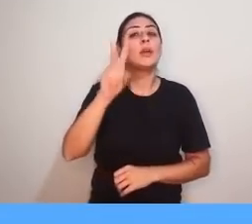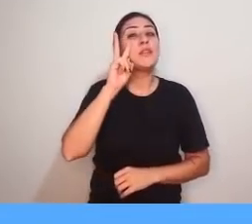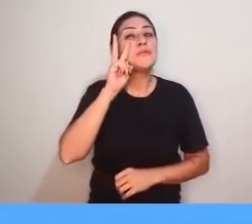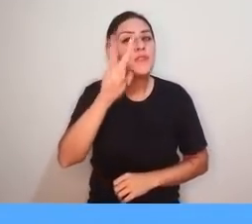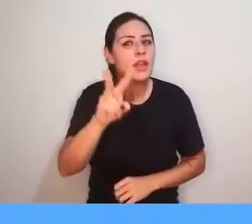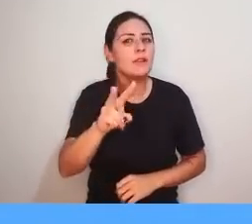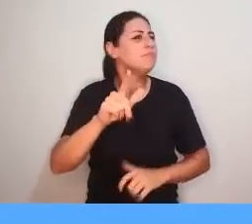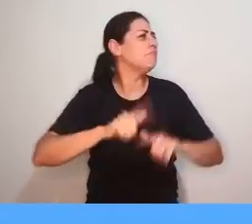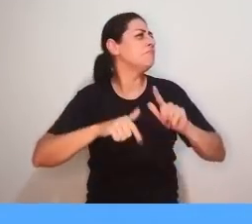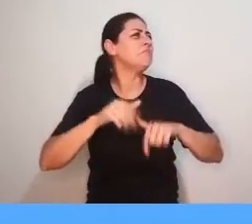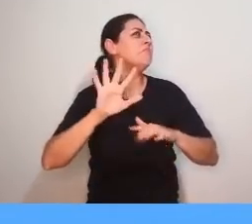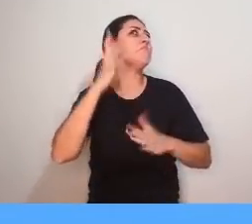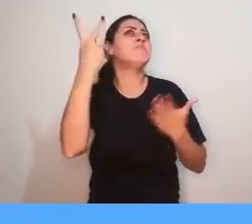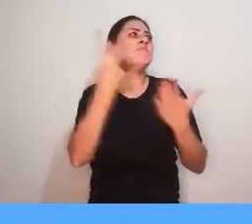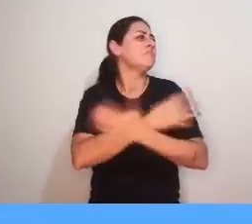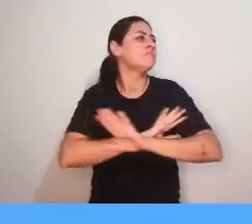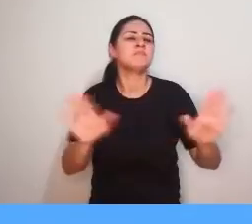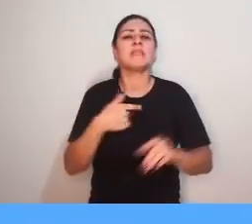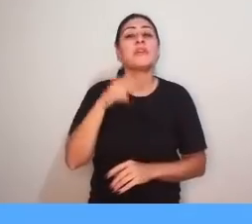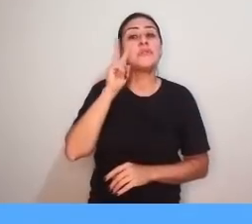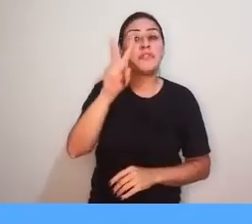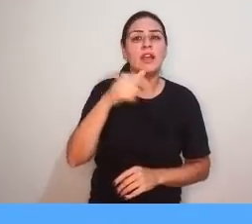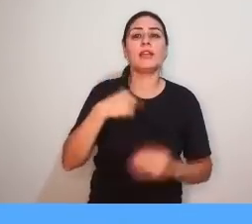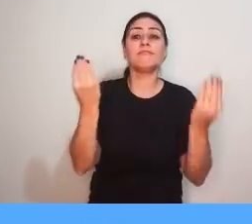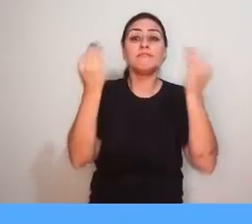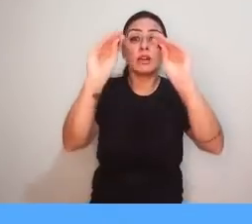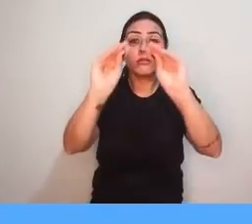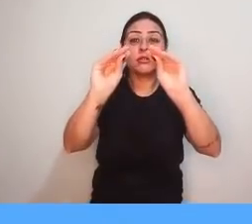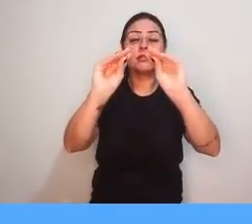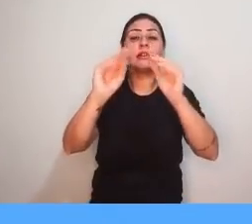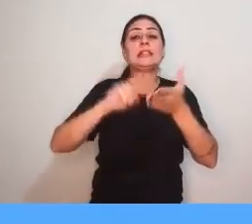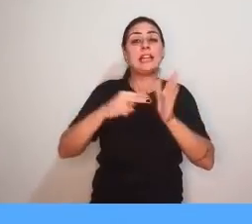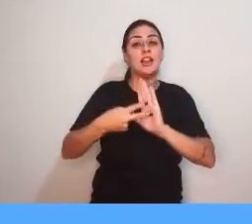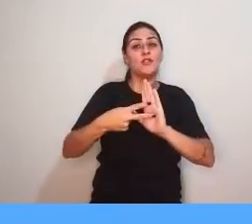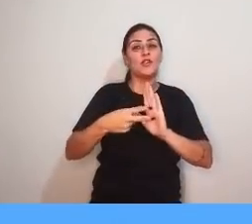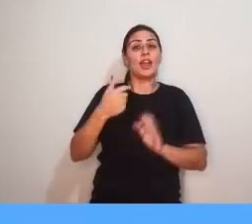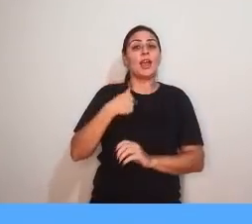eu faço isso e compartilho isso, eu estou gerando uma coisa conhecida como